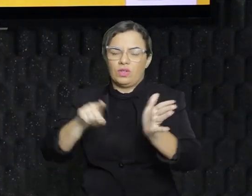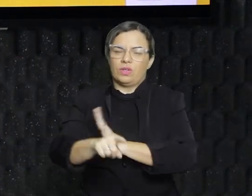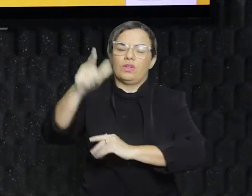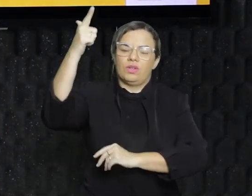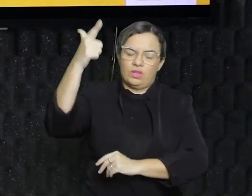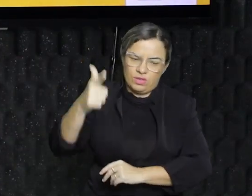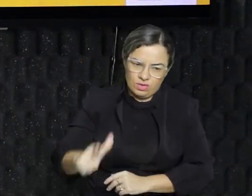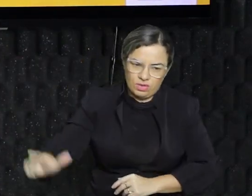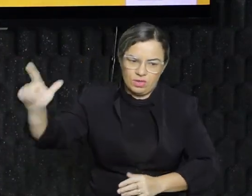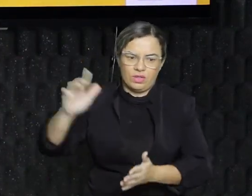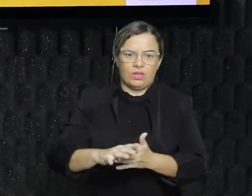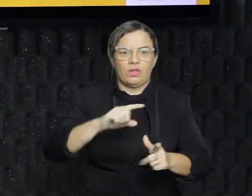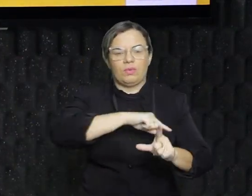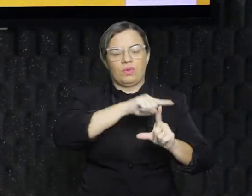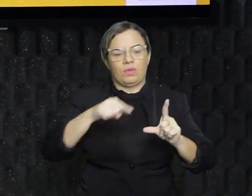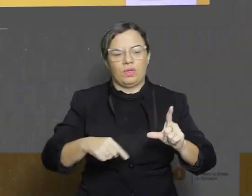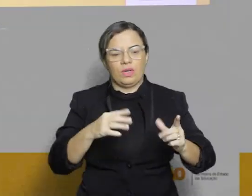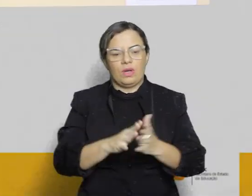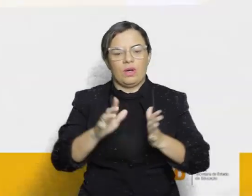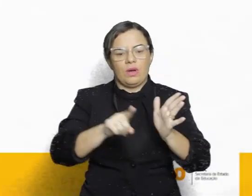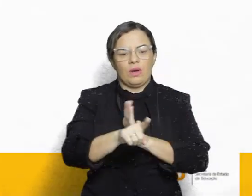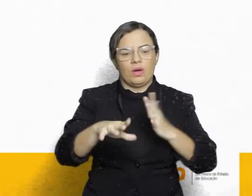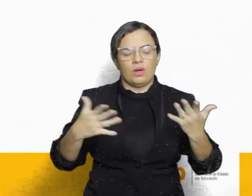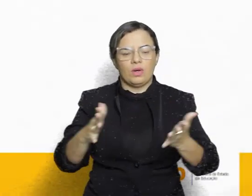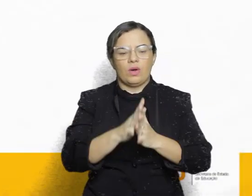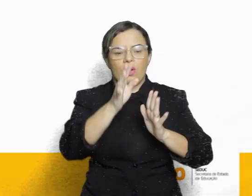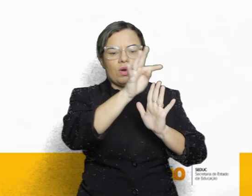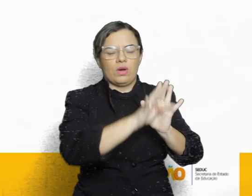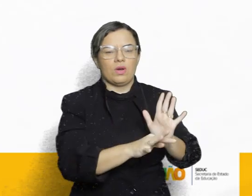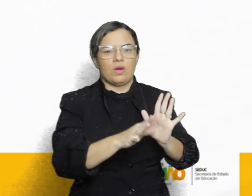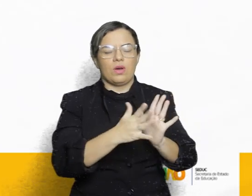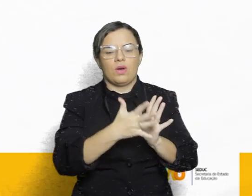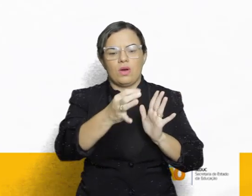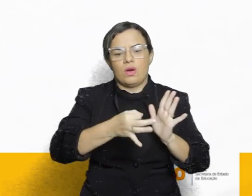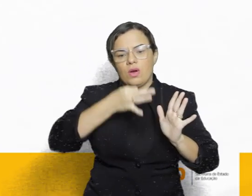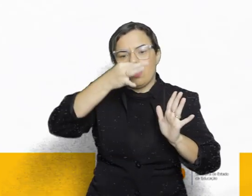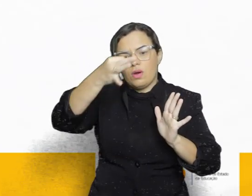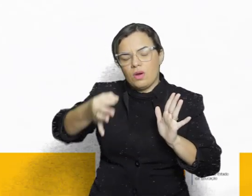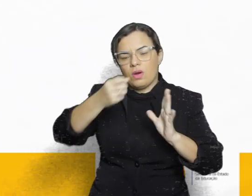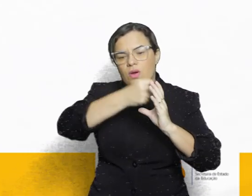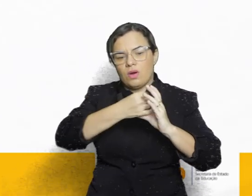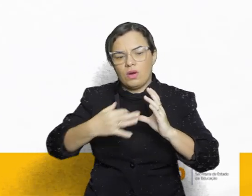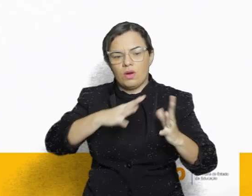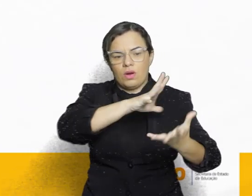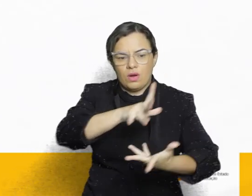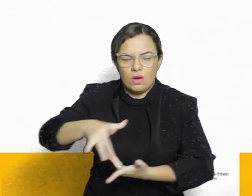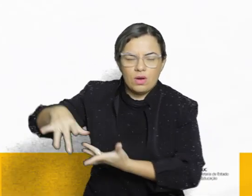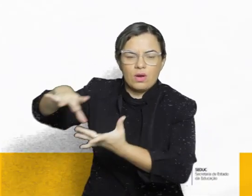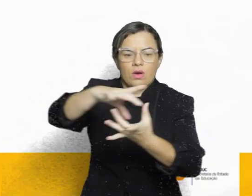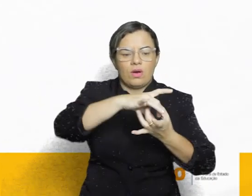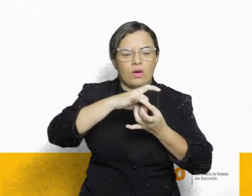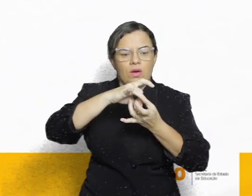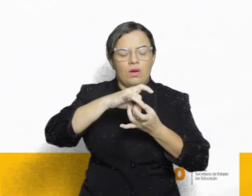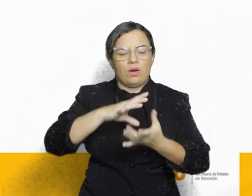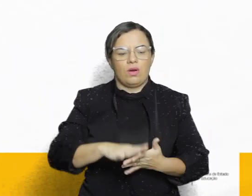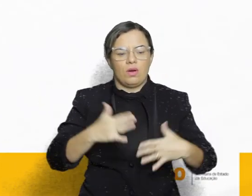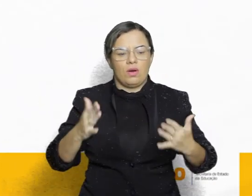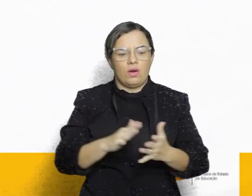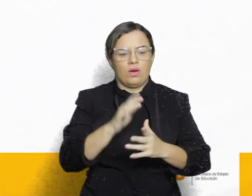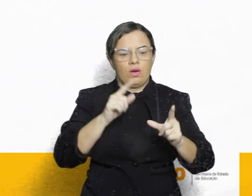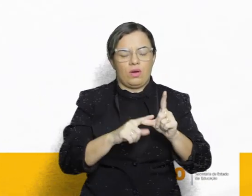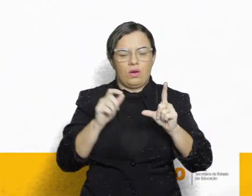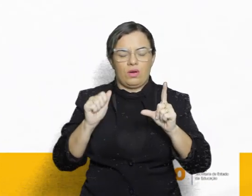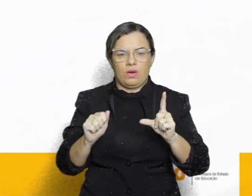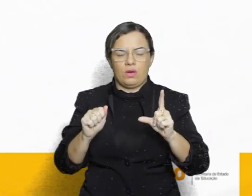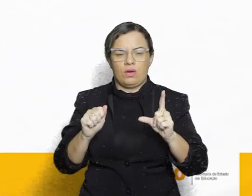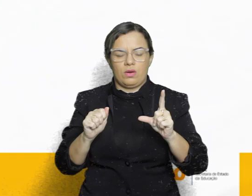para as alternativas. Então ele pergunta, no texto, há uma crítica ao seguinte aspecto do mundo globalizado. Liberdade política, o